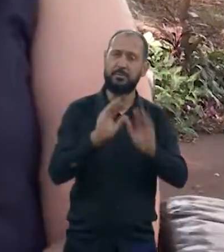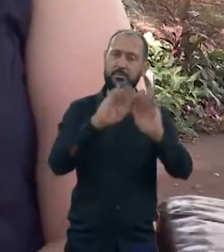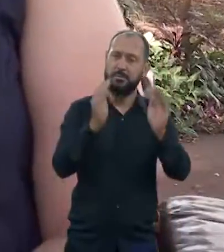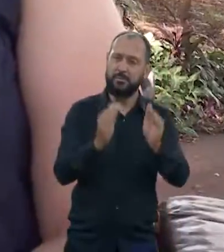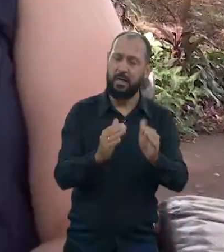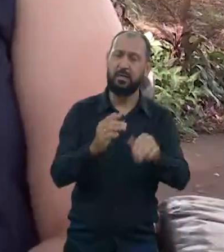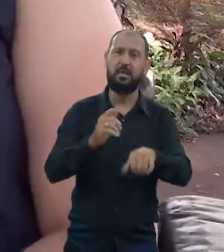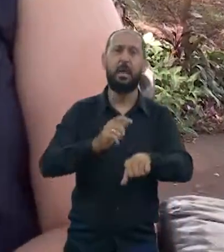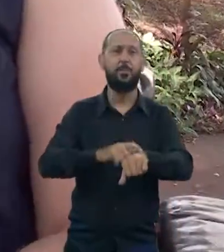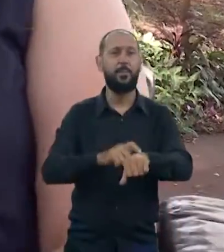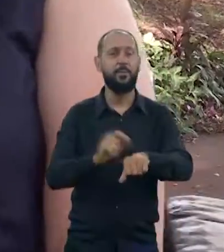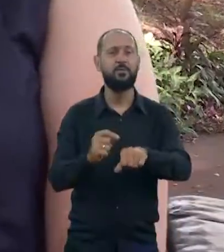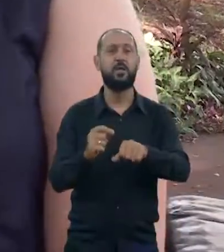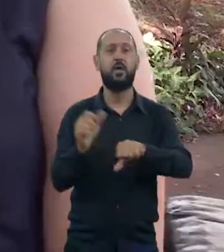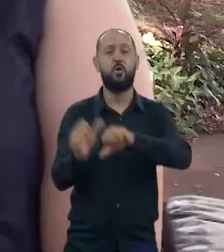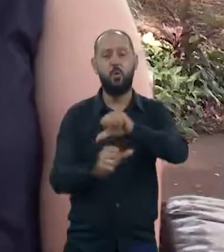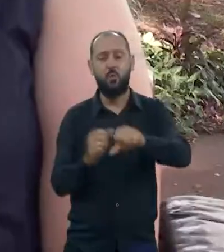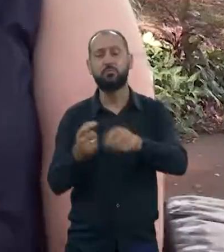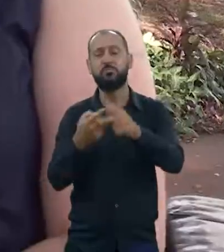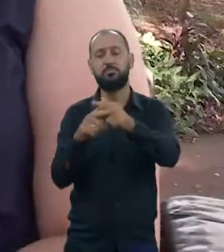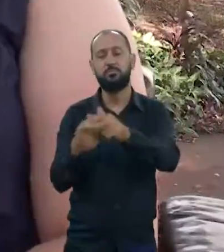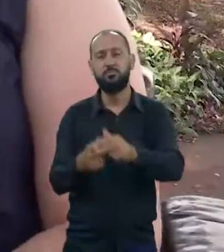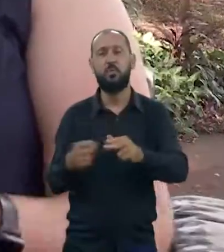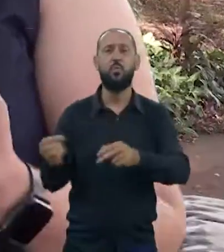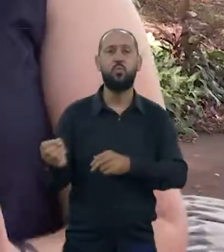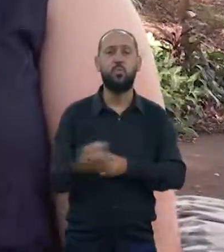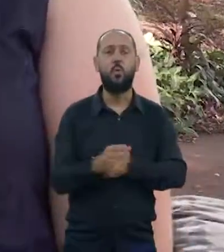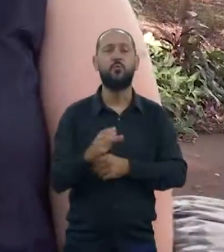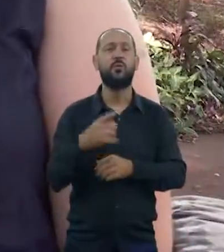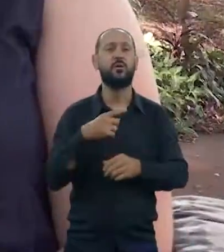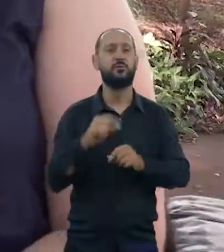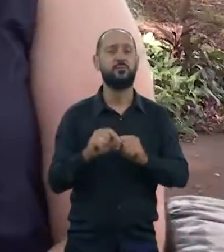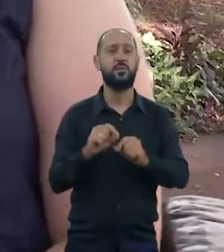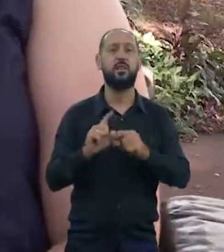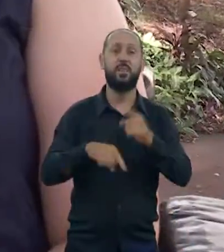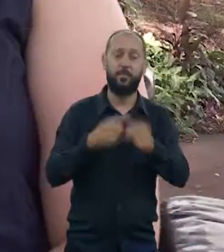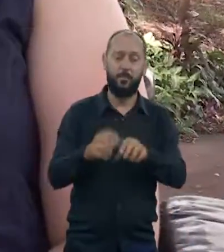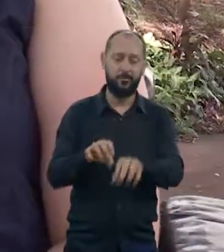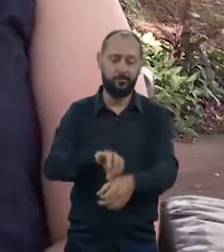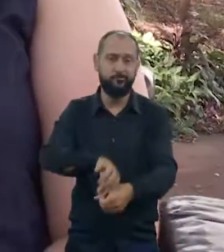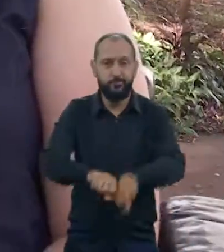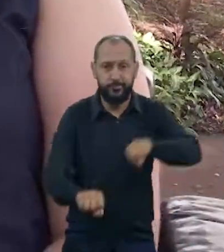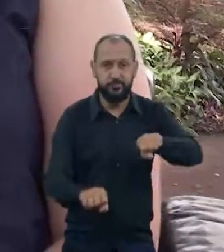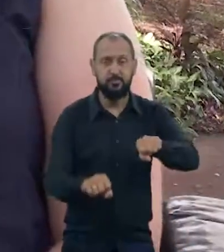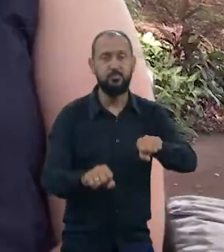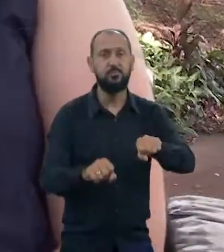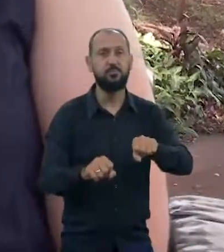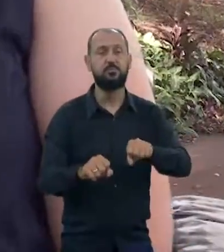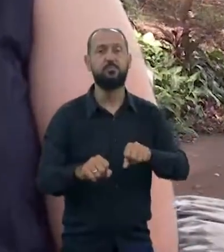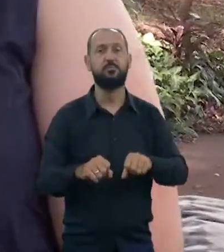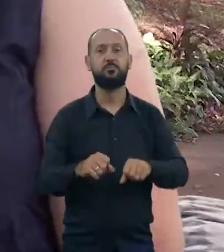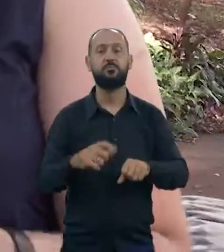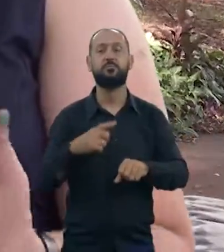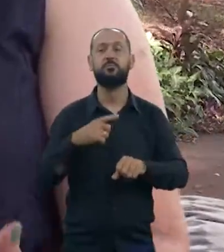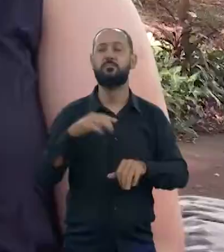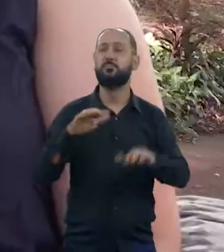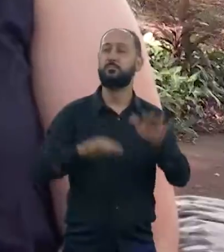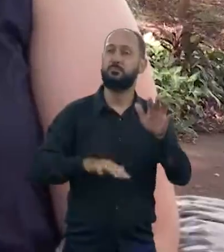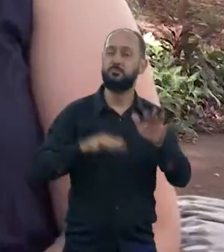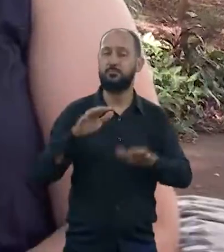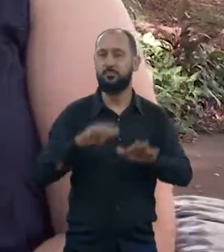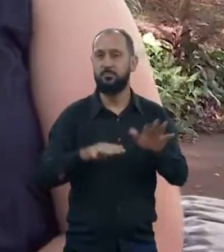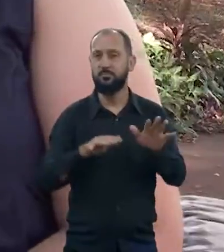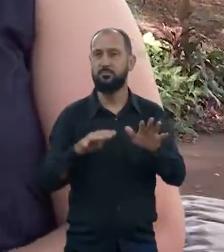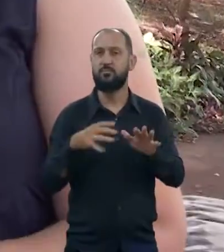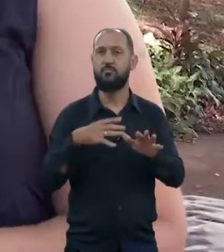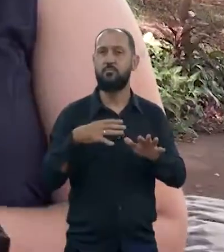da estátua até essa revitalização que a gente teve, principalmente após o vandalismo, então a gente tem uma